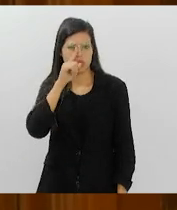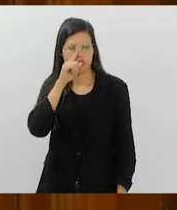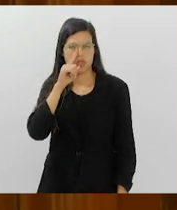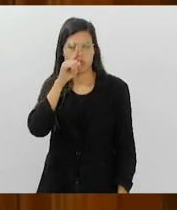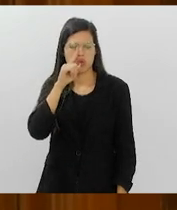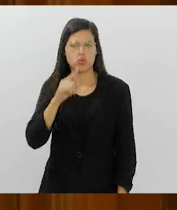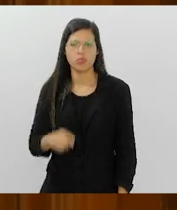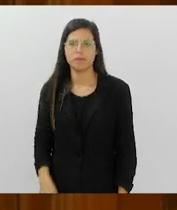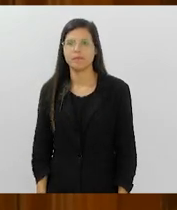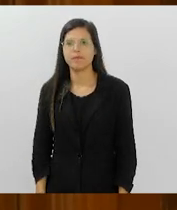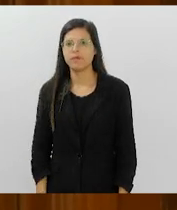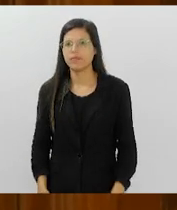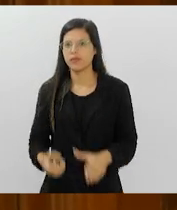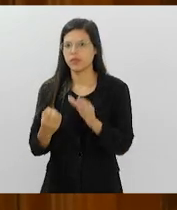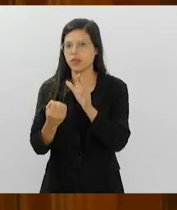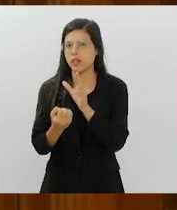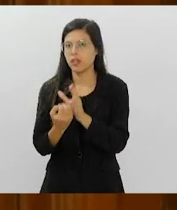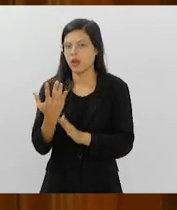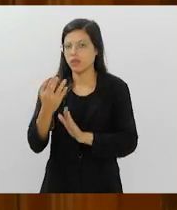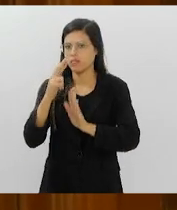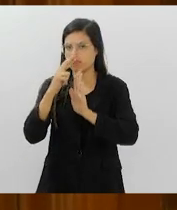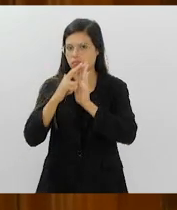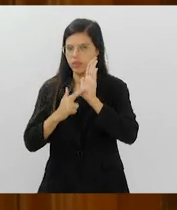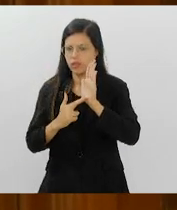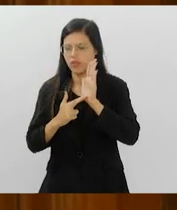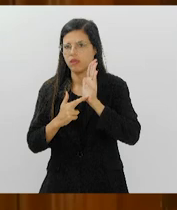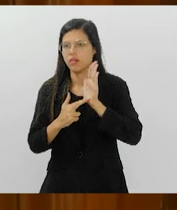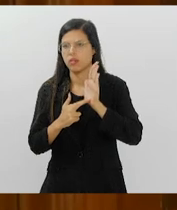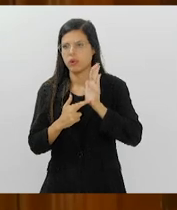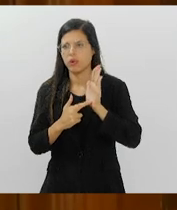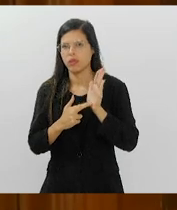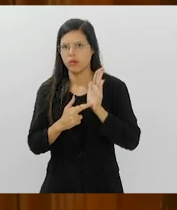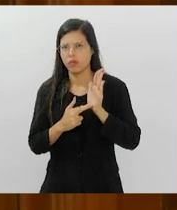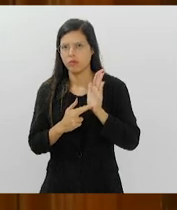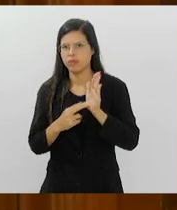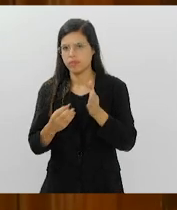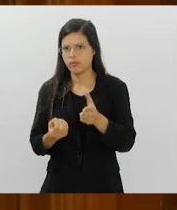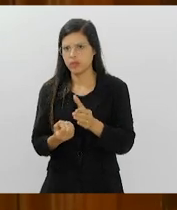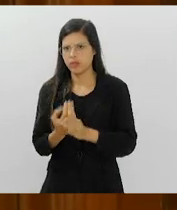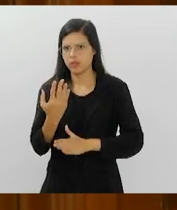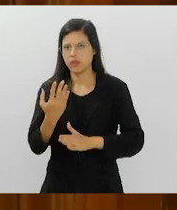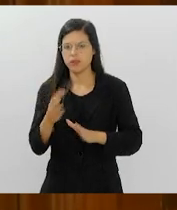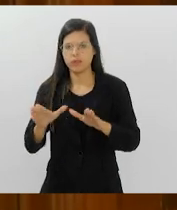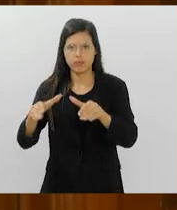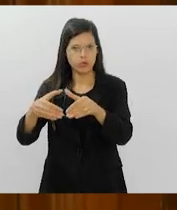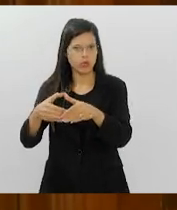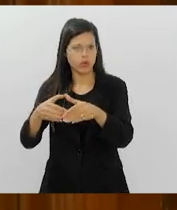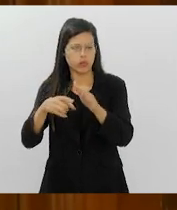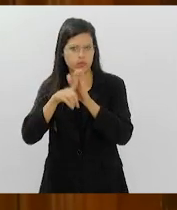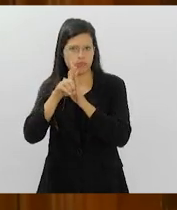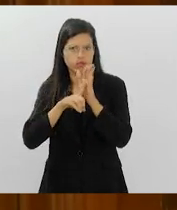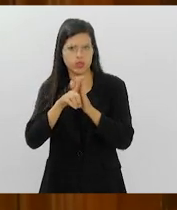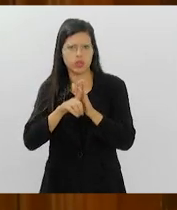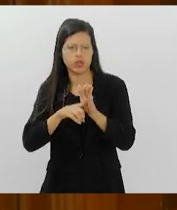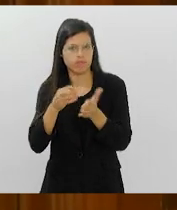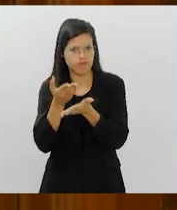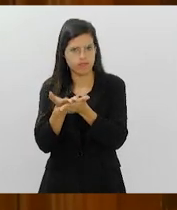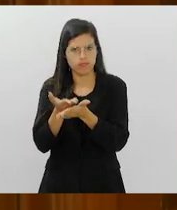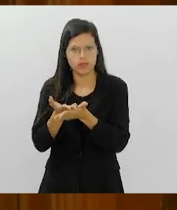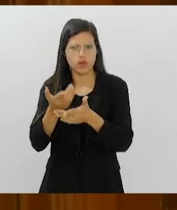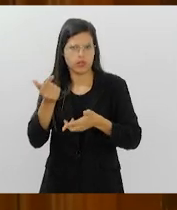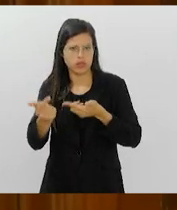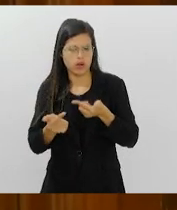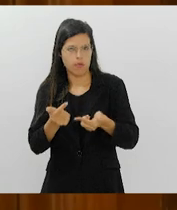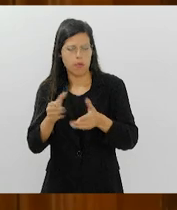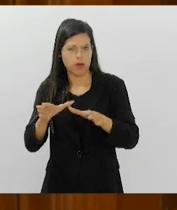Foi criado, através desse relatório, a partir desse relatório, melhor dizendo, foi criado um grupo de estudo, um grupo de trabalho. Esse grupo de trabalho